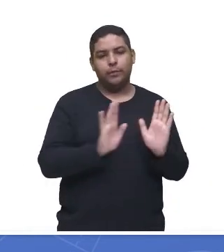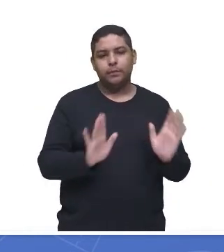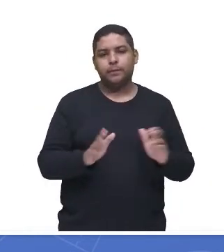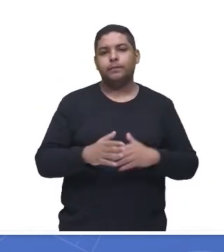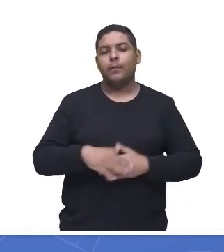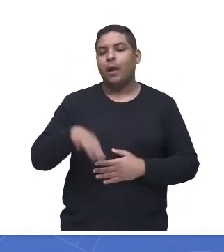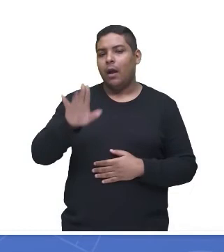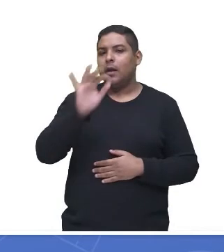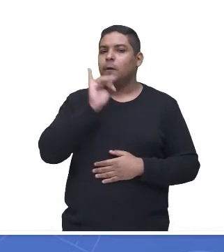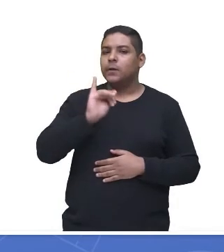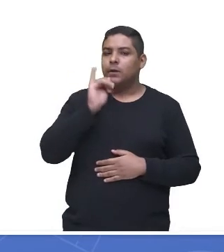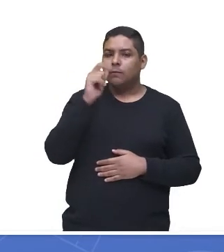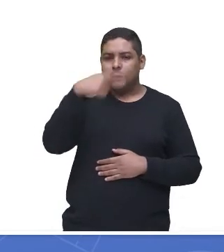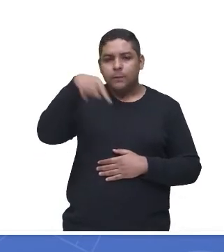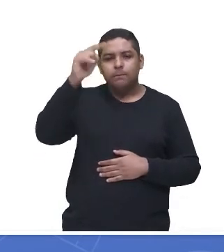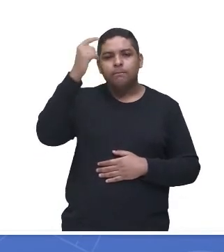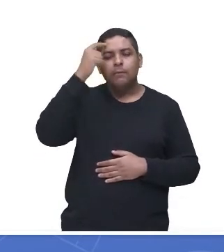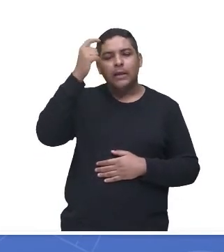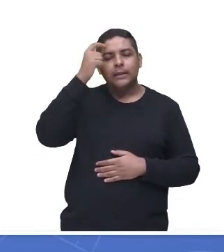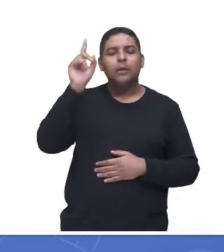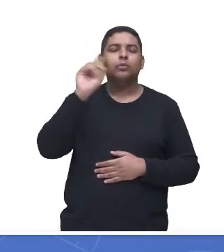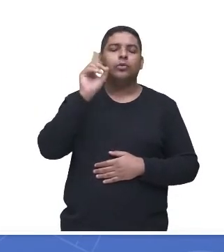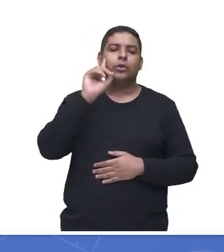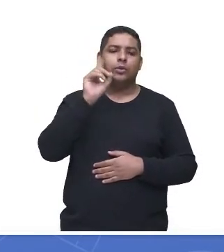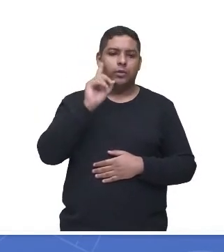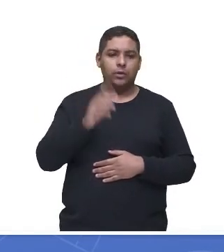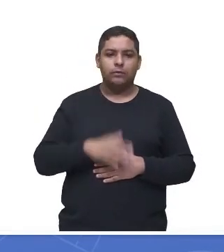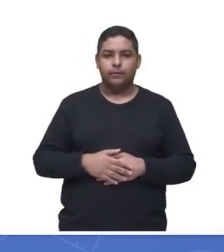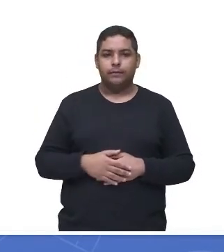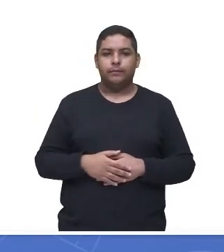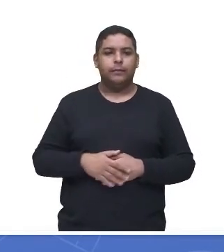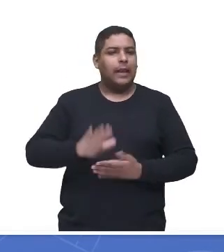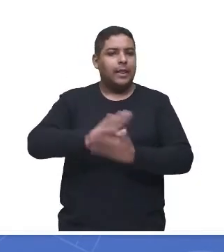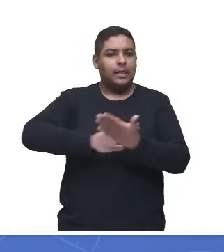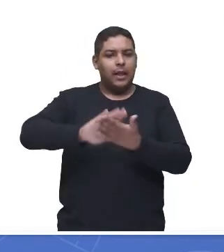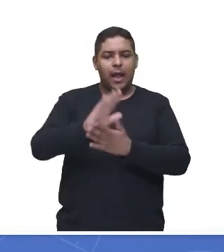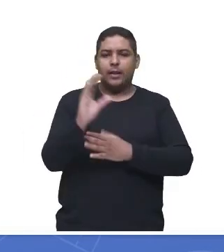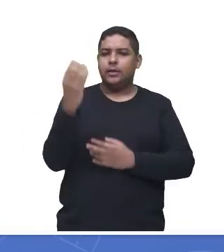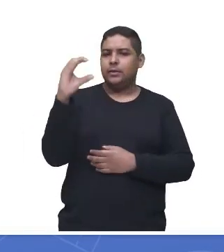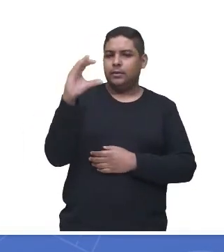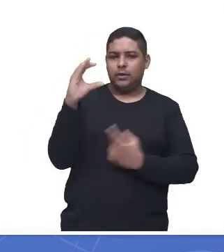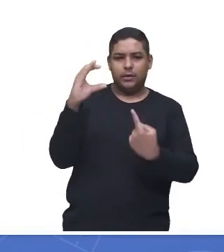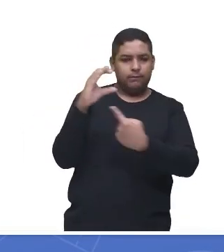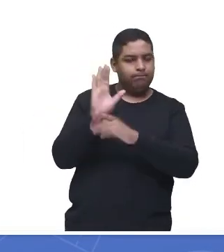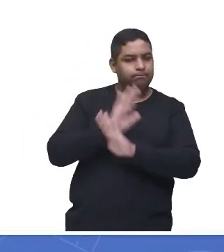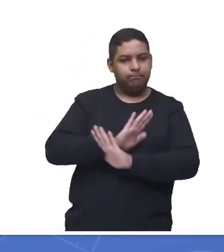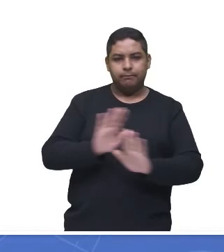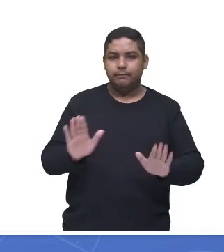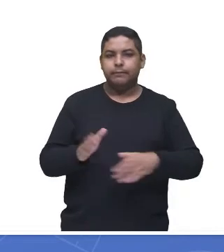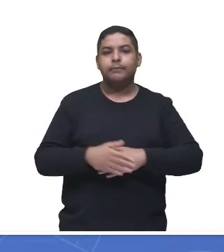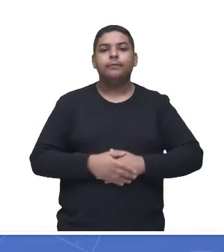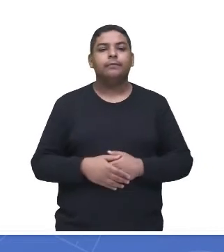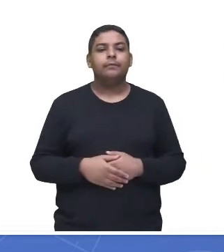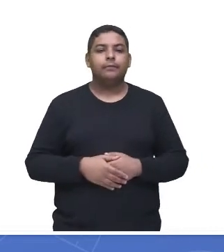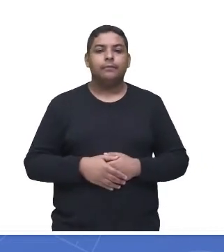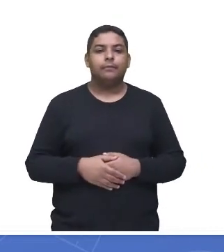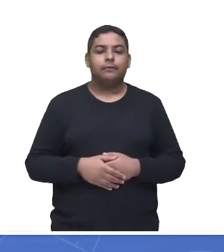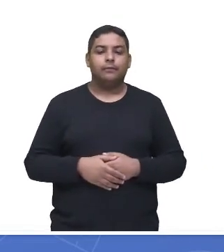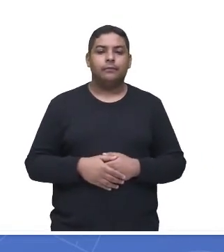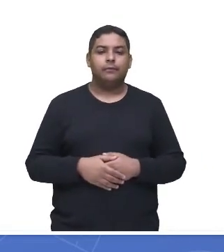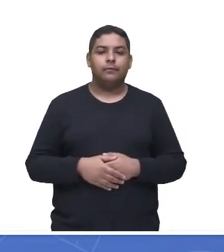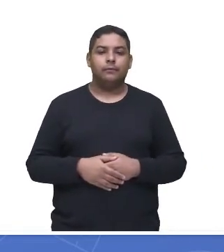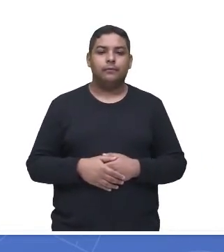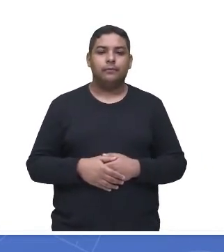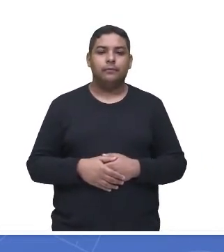vocês pensarem, né? No dia a dia, sem nada recorrer à ciência. Vamos ver aqui, né? Então, falando um pouco